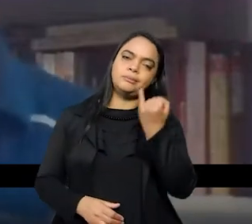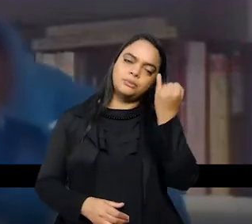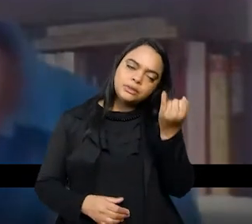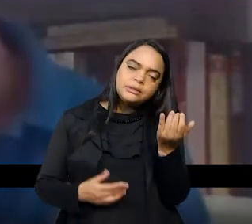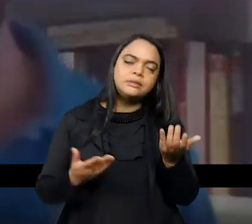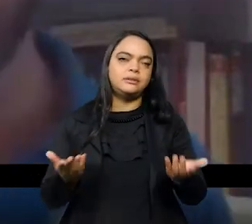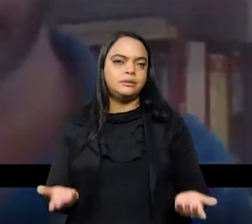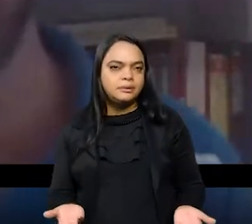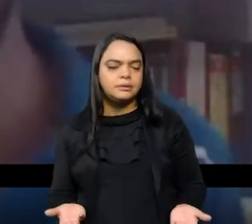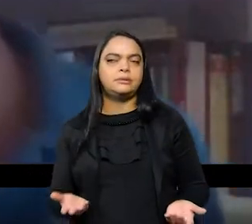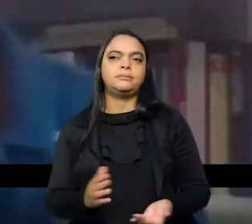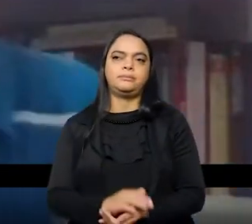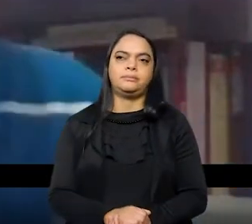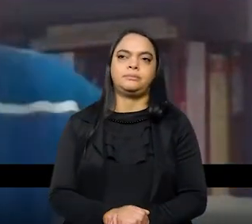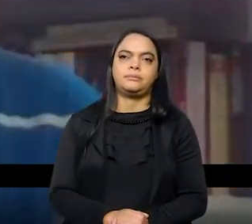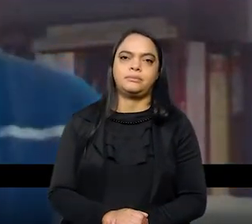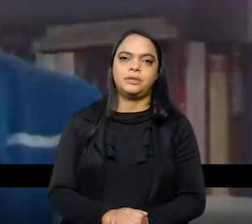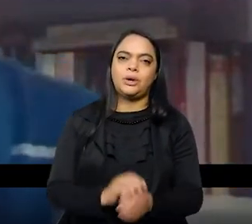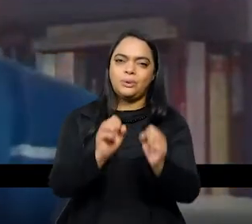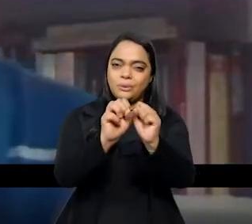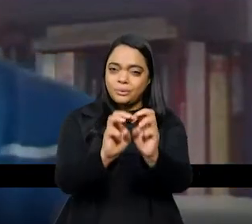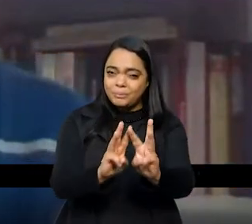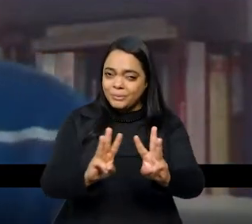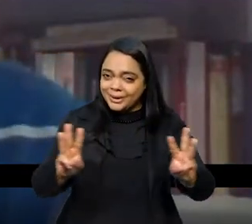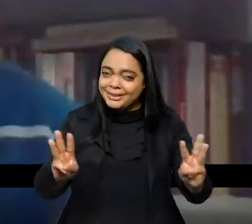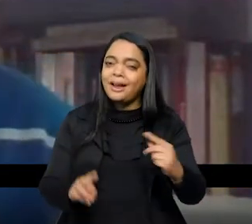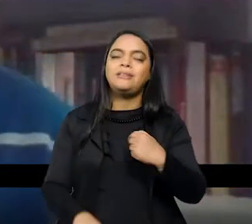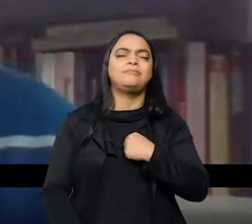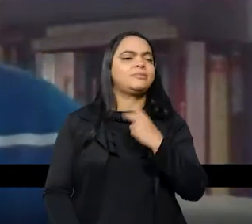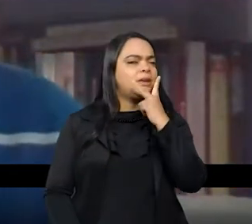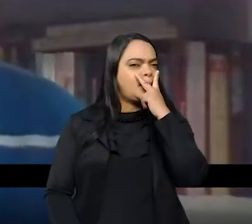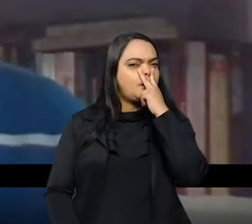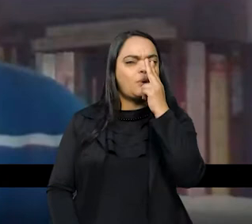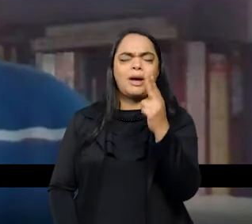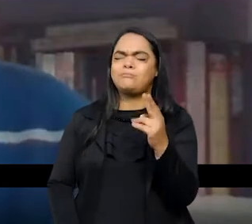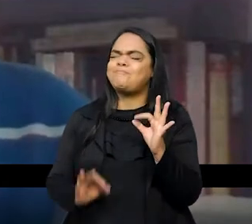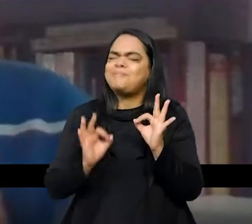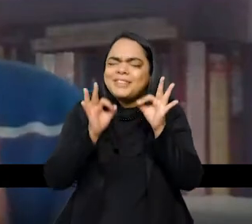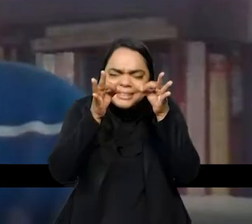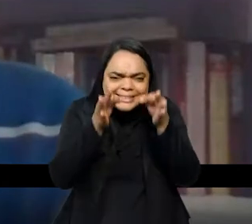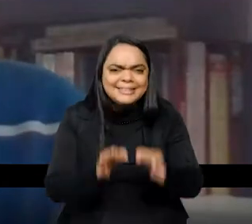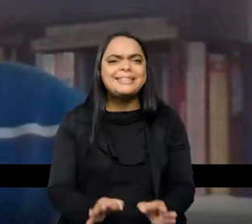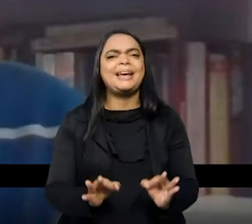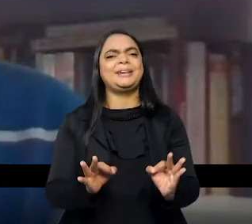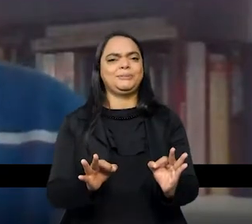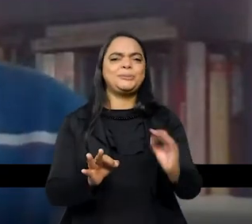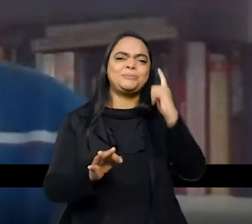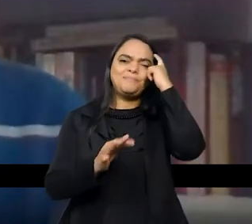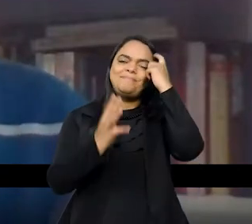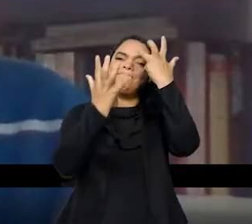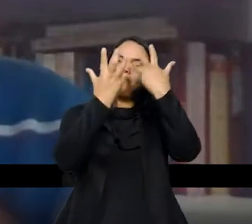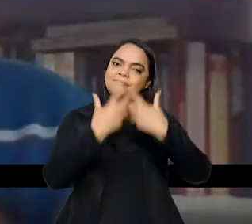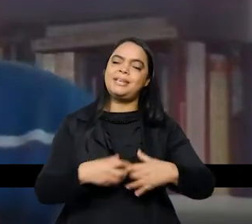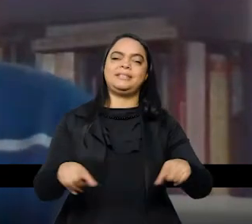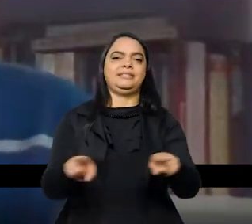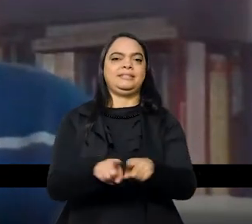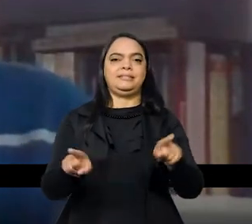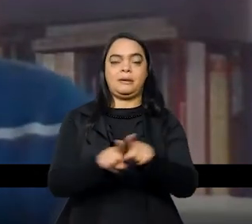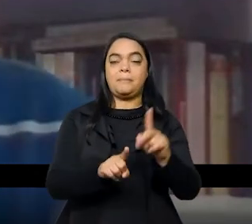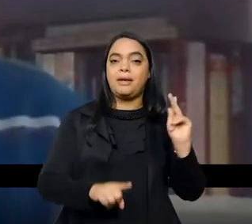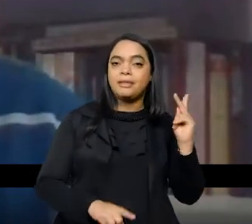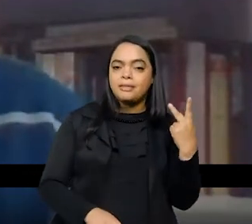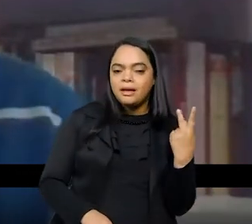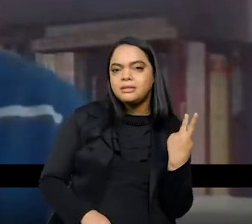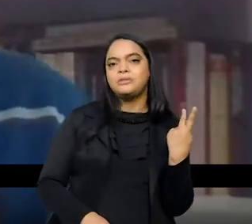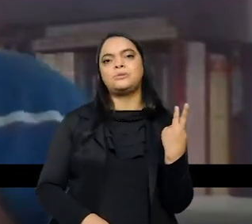que o portal aí é muito feliz de pensar também nessas histórias, nesses